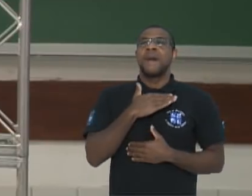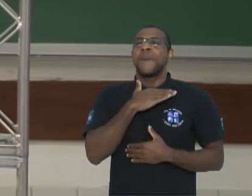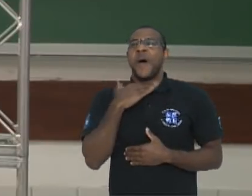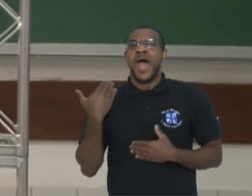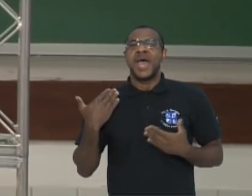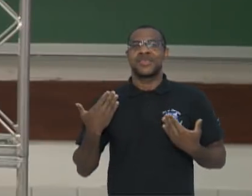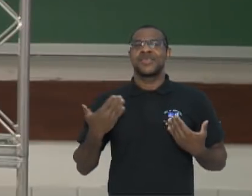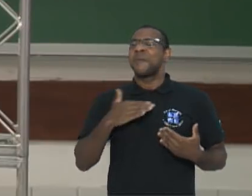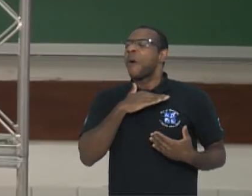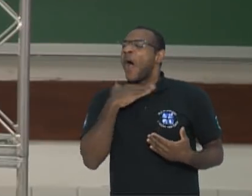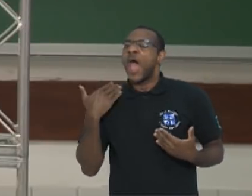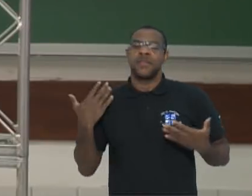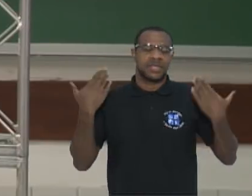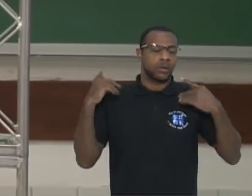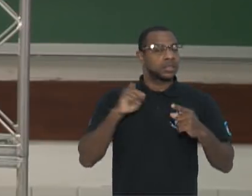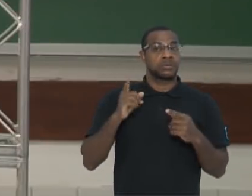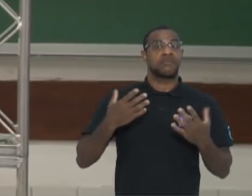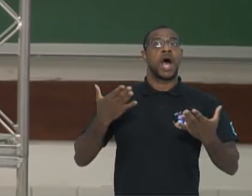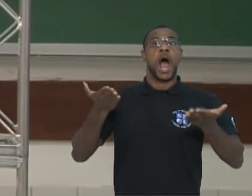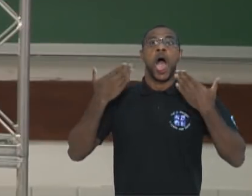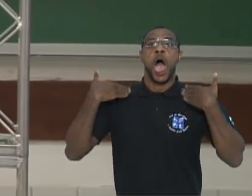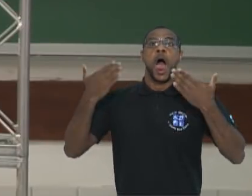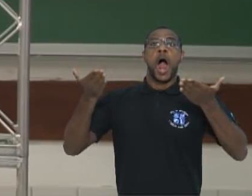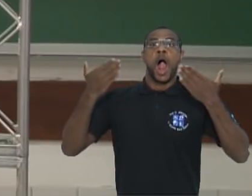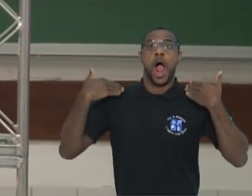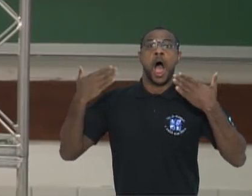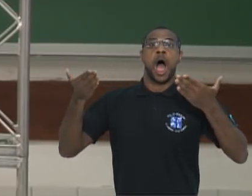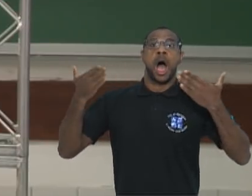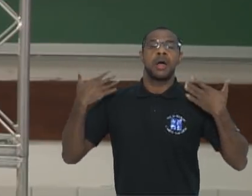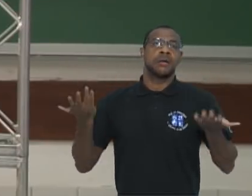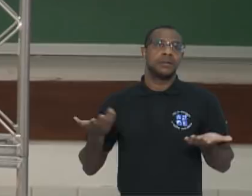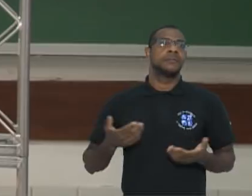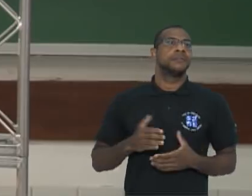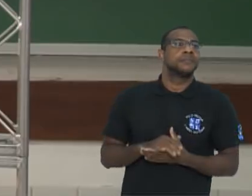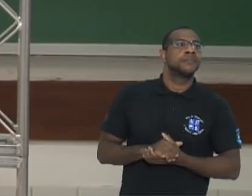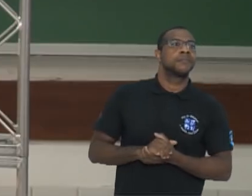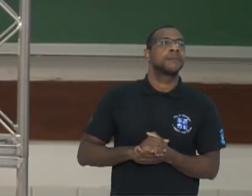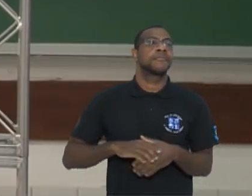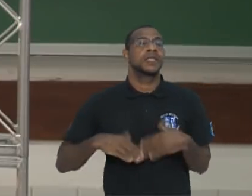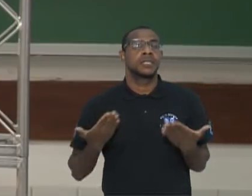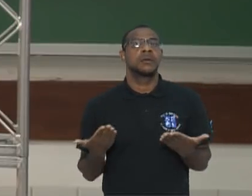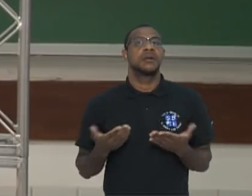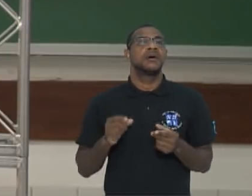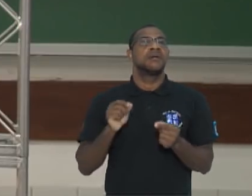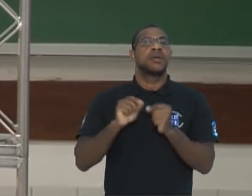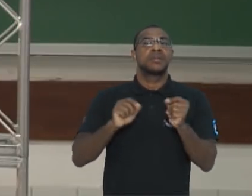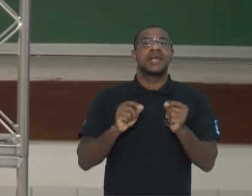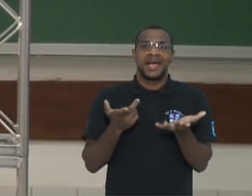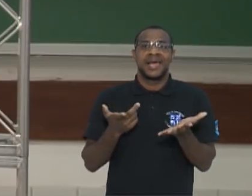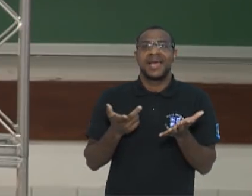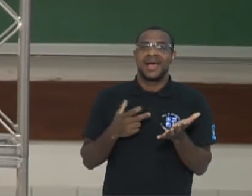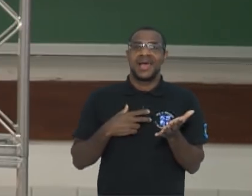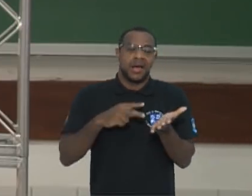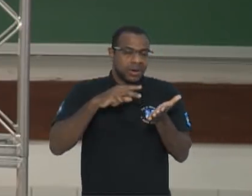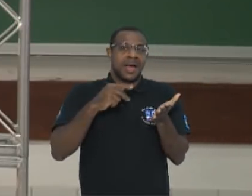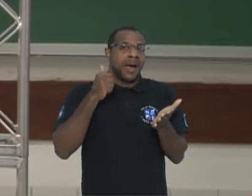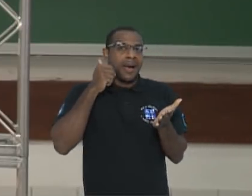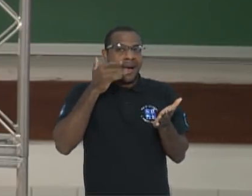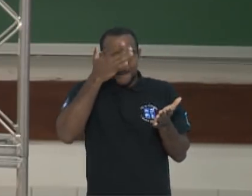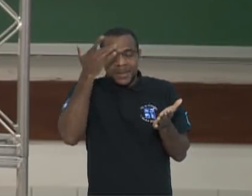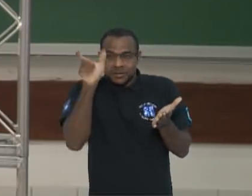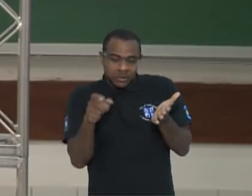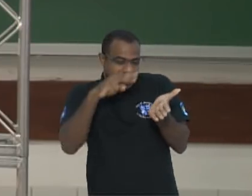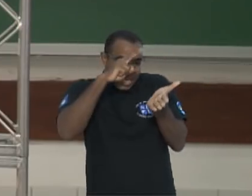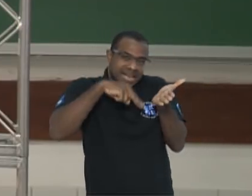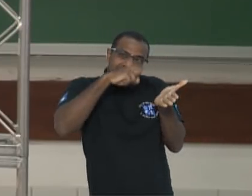momento. Certo? Então, além de desencadear um efeito sinestésico no leitor, né, porque faz o leitor também ter essas sensações de calor e